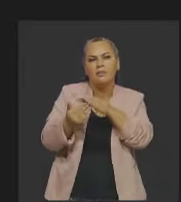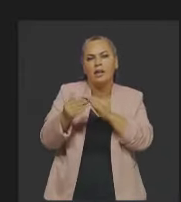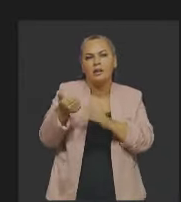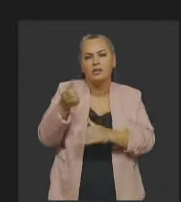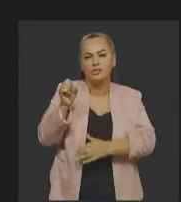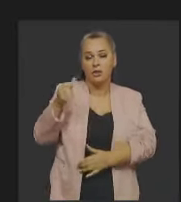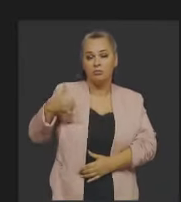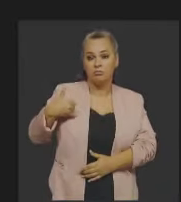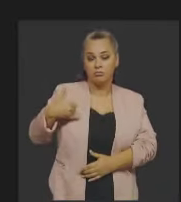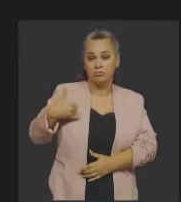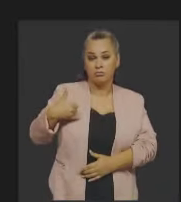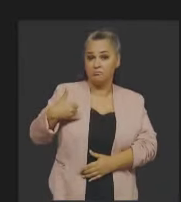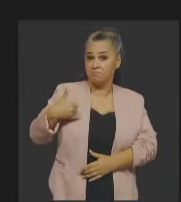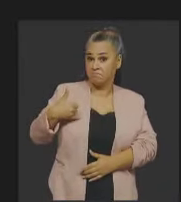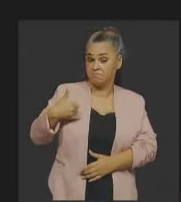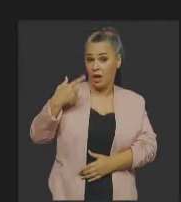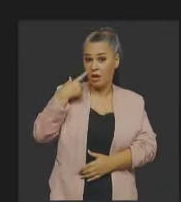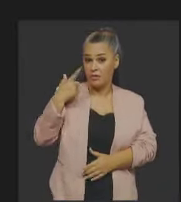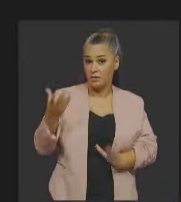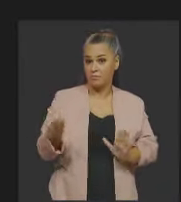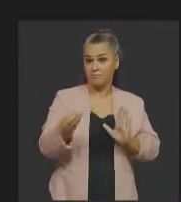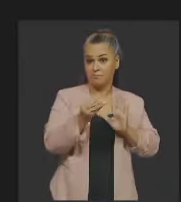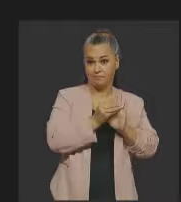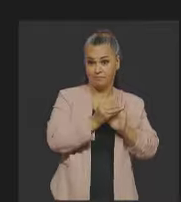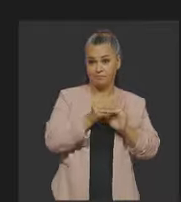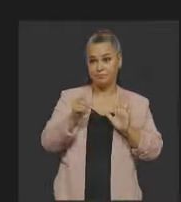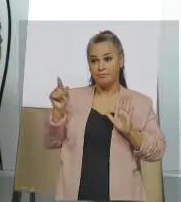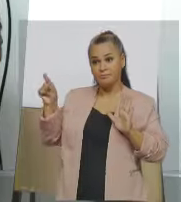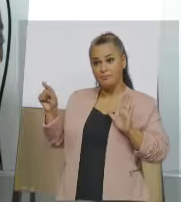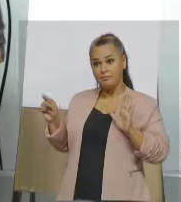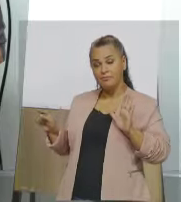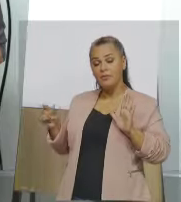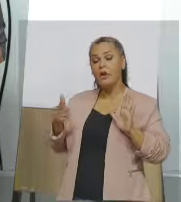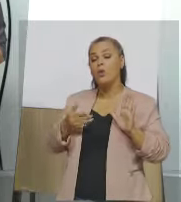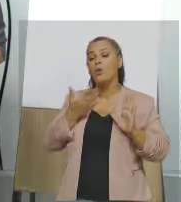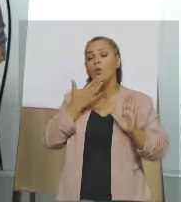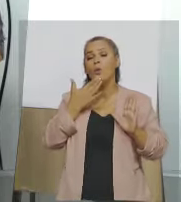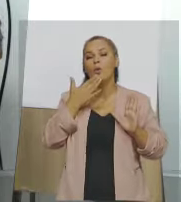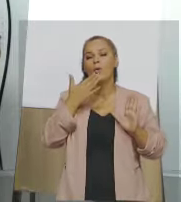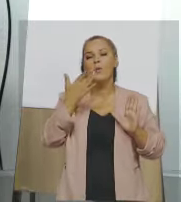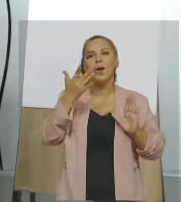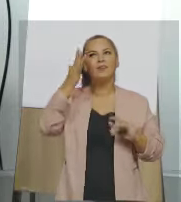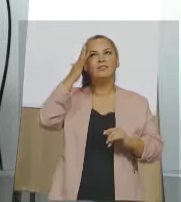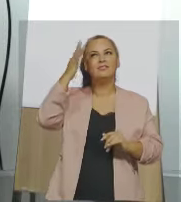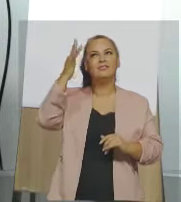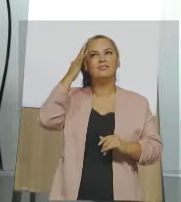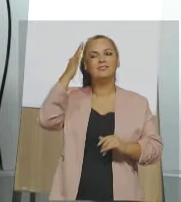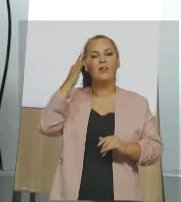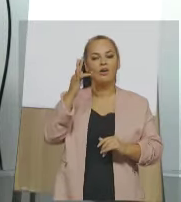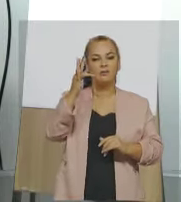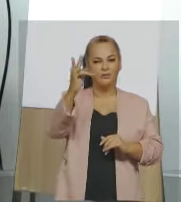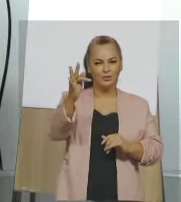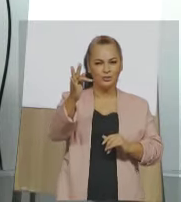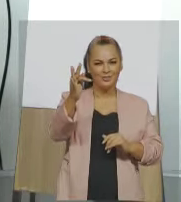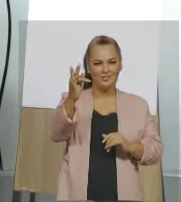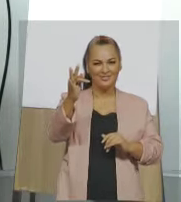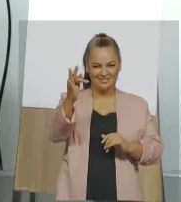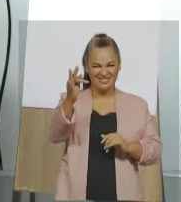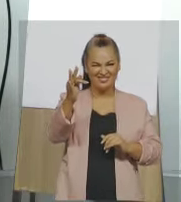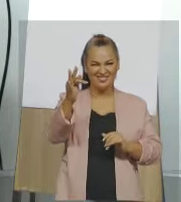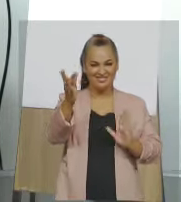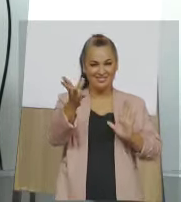encerrar o ensino médio? Essa daí é uma questão que justamente eu peço para vocês, se vocês